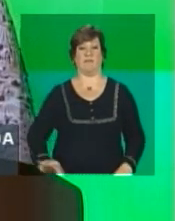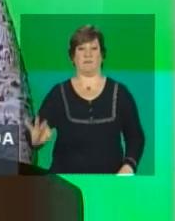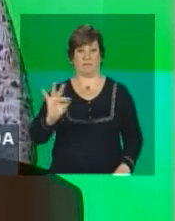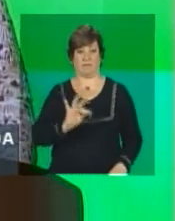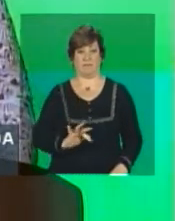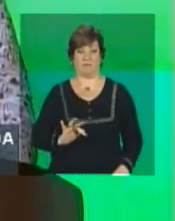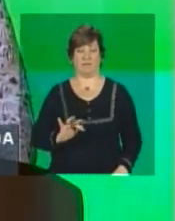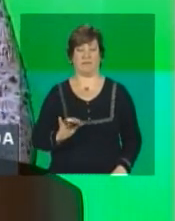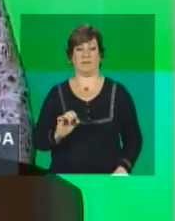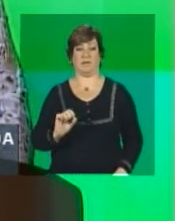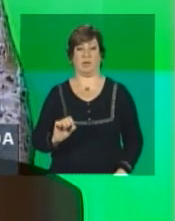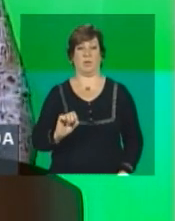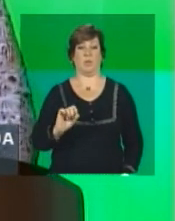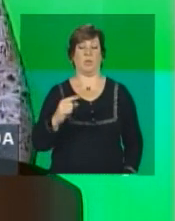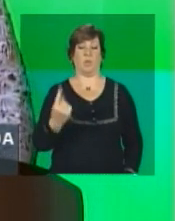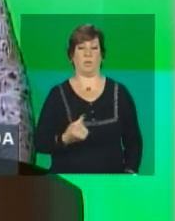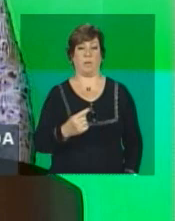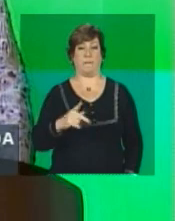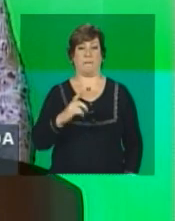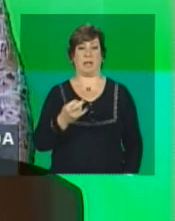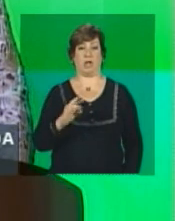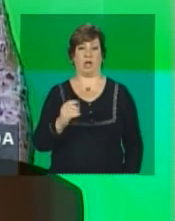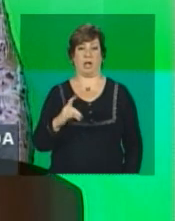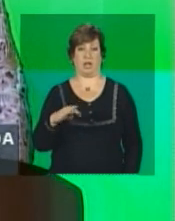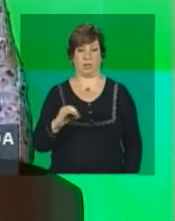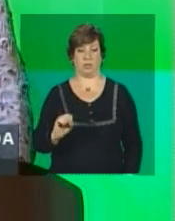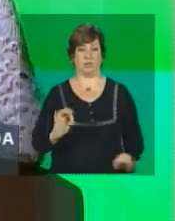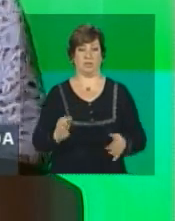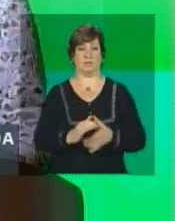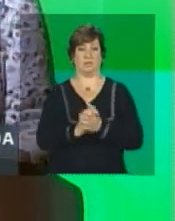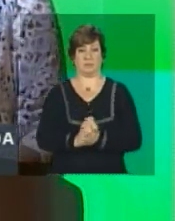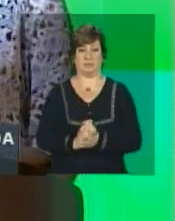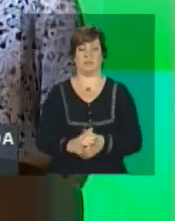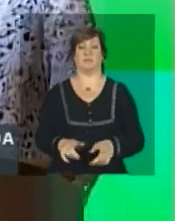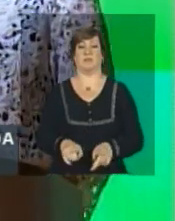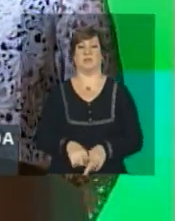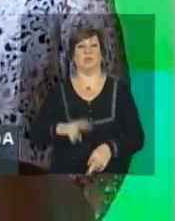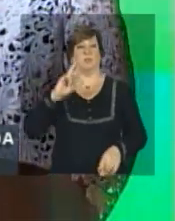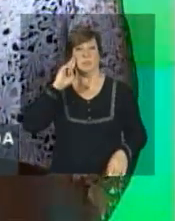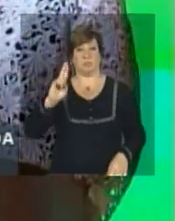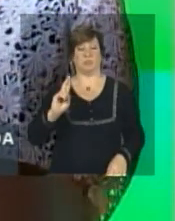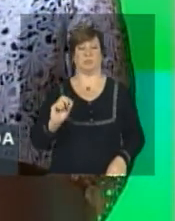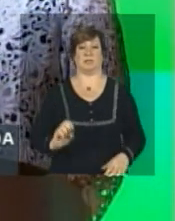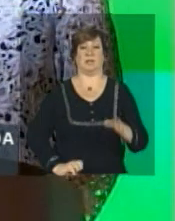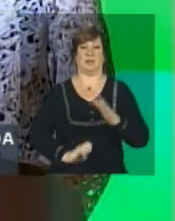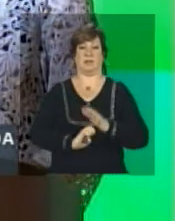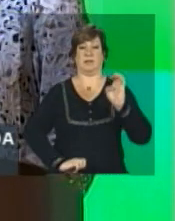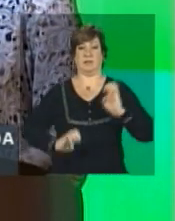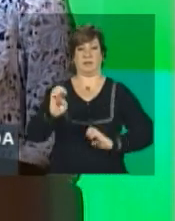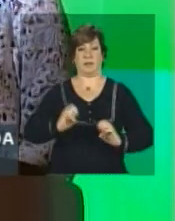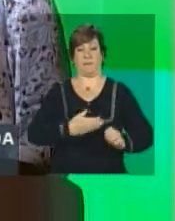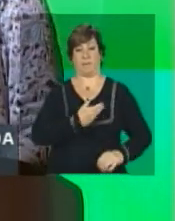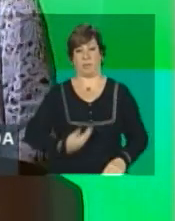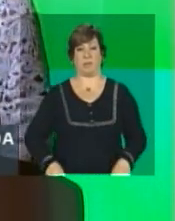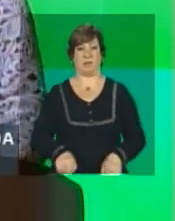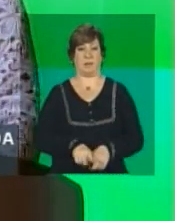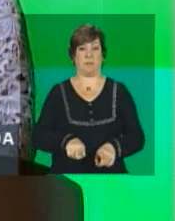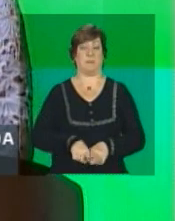Única dos Petroleiros. Senhores dirigentes de empresas públicas e privadas.